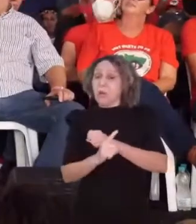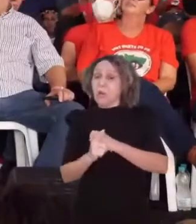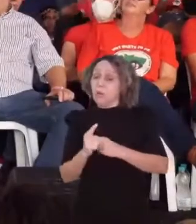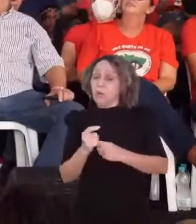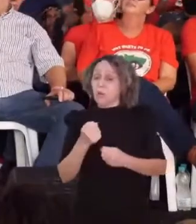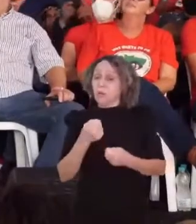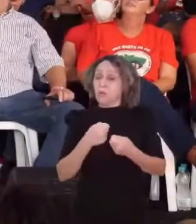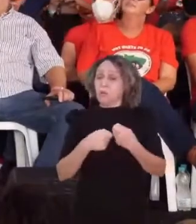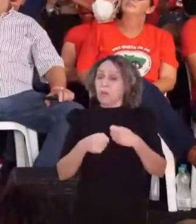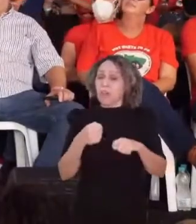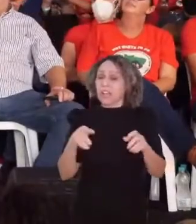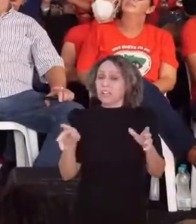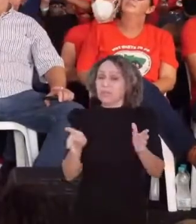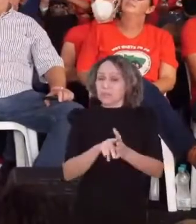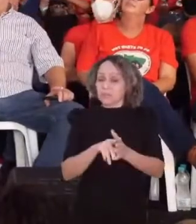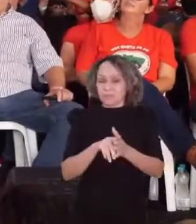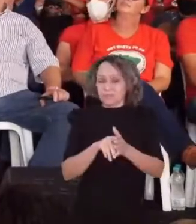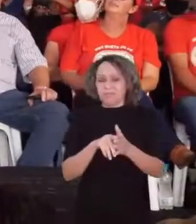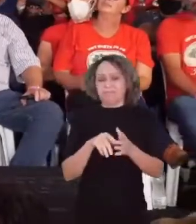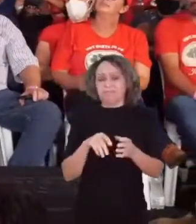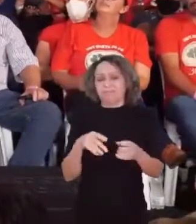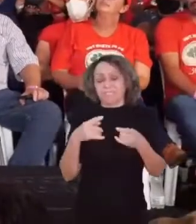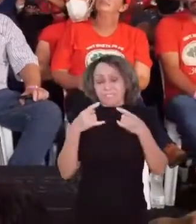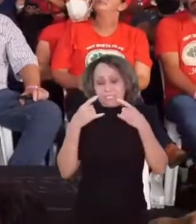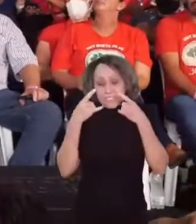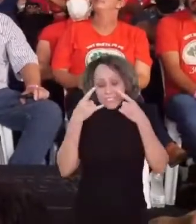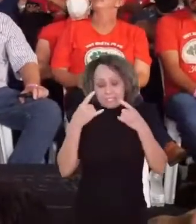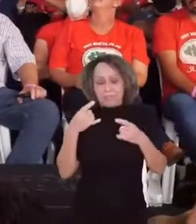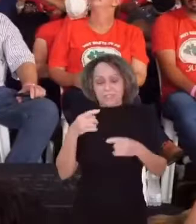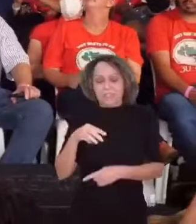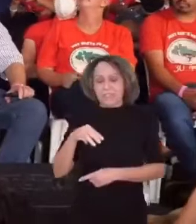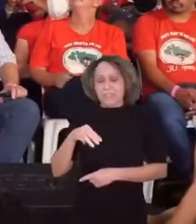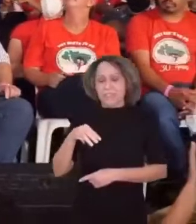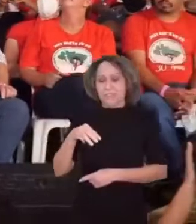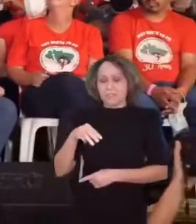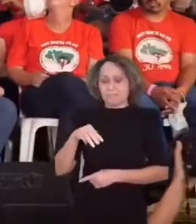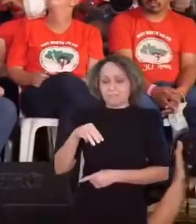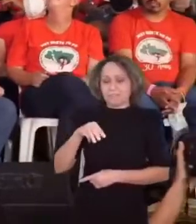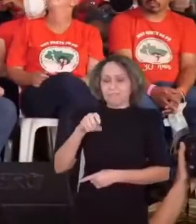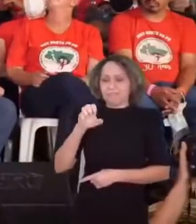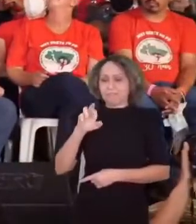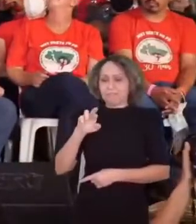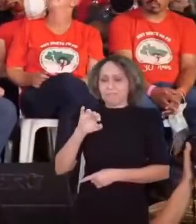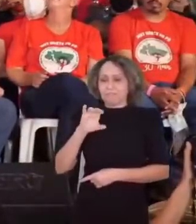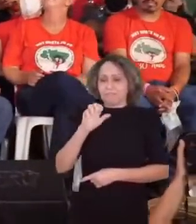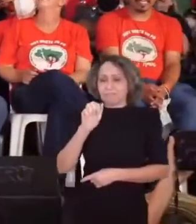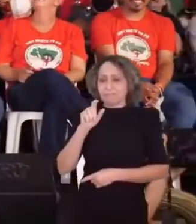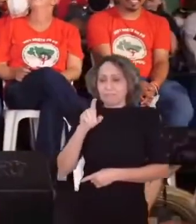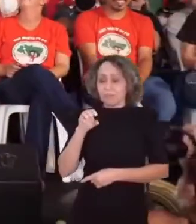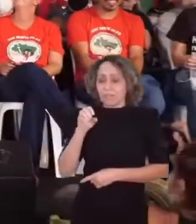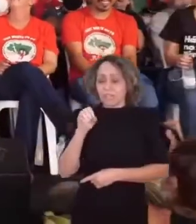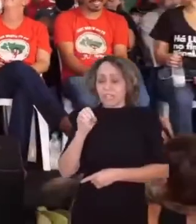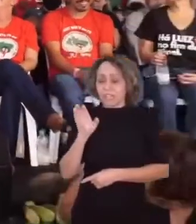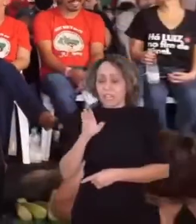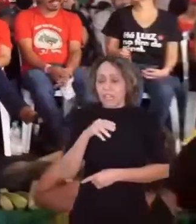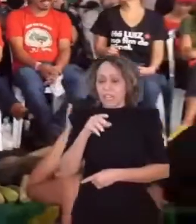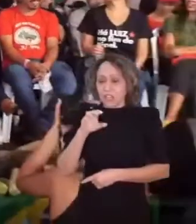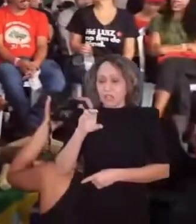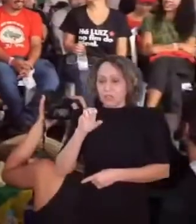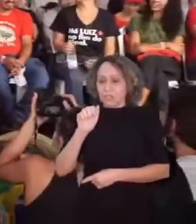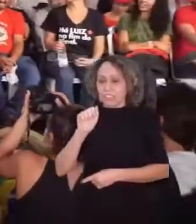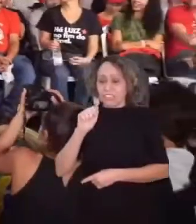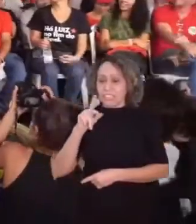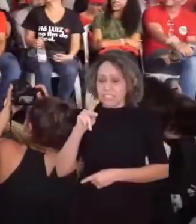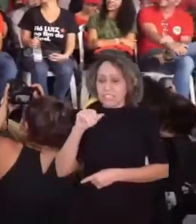recebia os pendrive com a fala dessas pessoas. Eu falava, que porra de cara esperto é esse? Eu